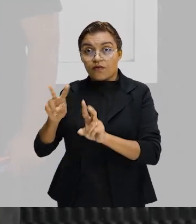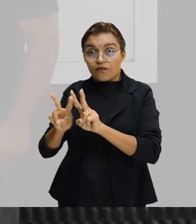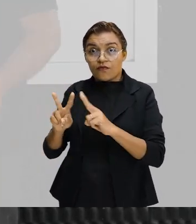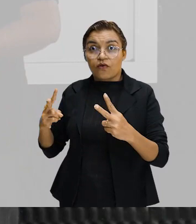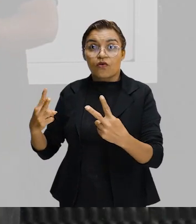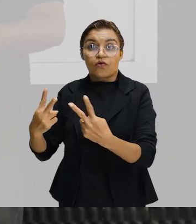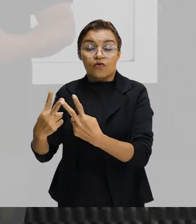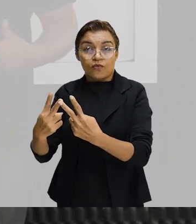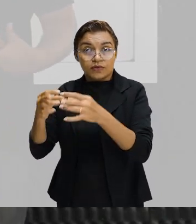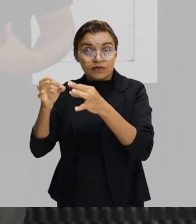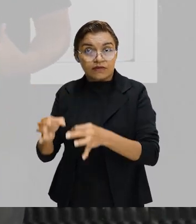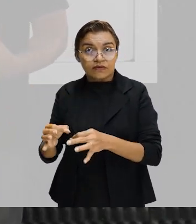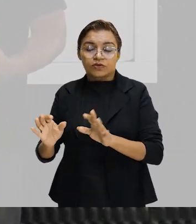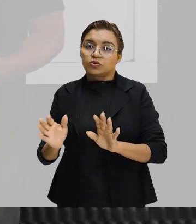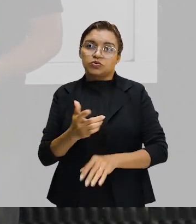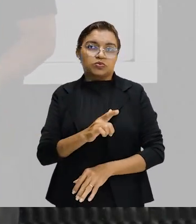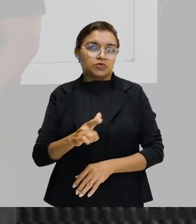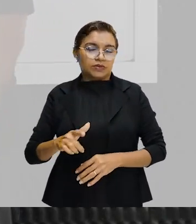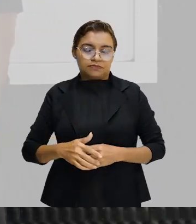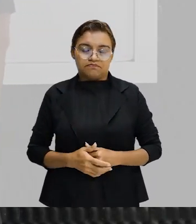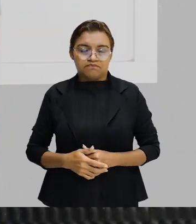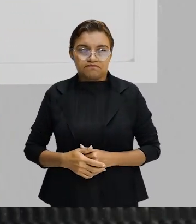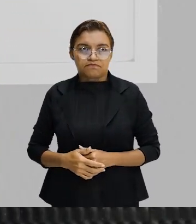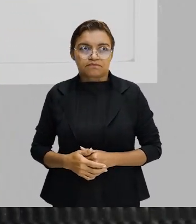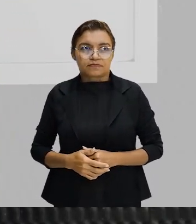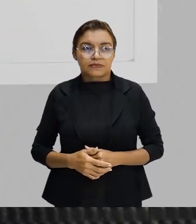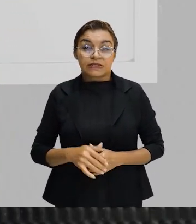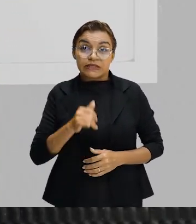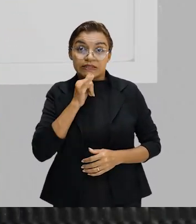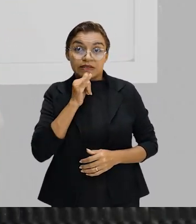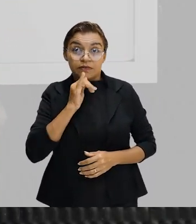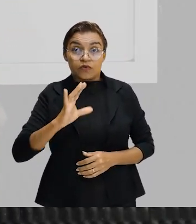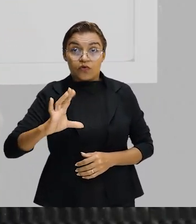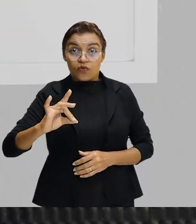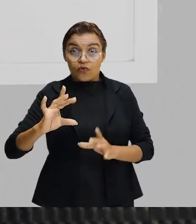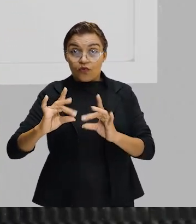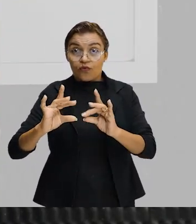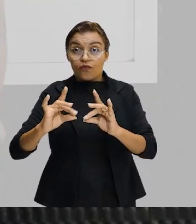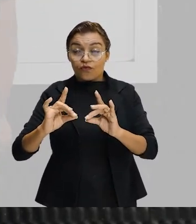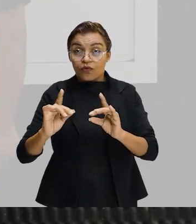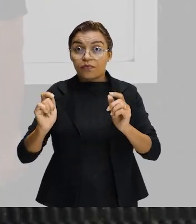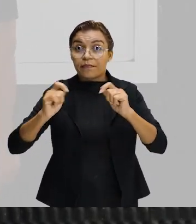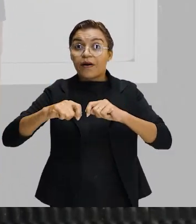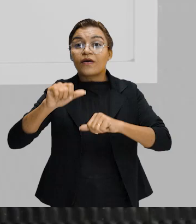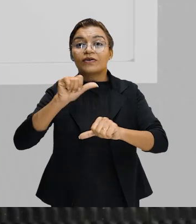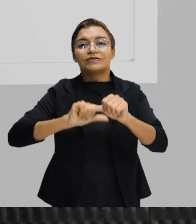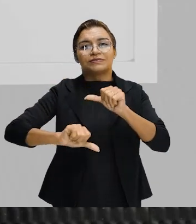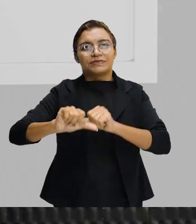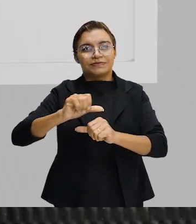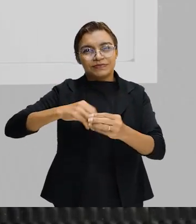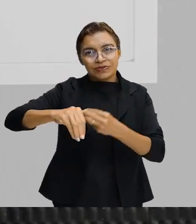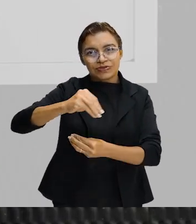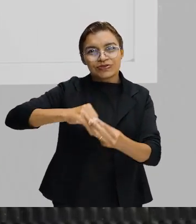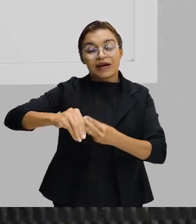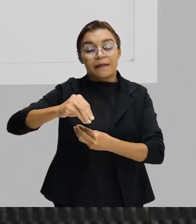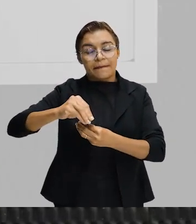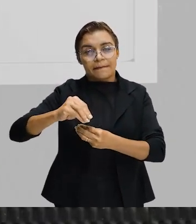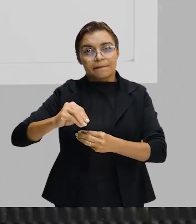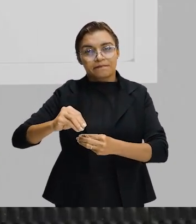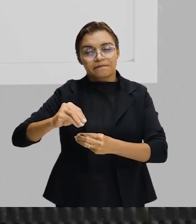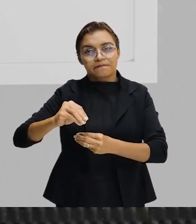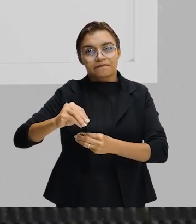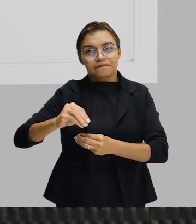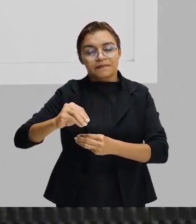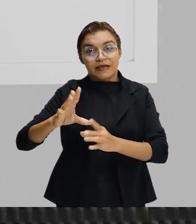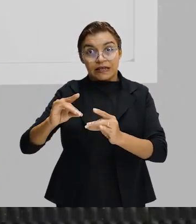volume definido. Uma outra diferença entre os fluidos é que o fluido ele permite misturas. Existem líquidos que se misturam e outros que